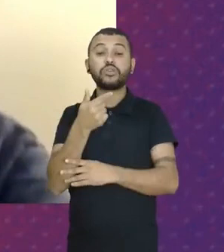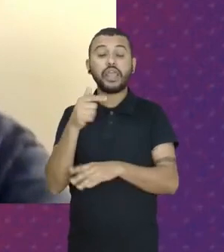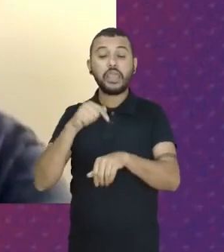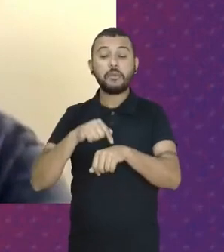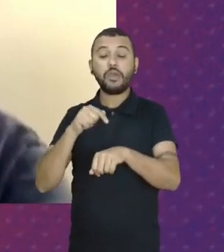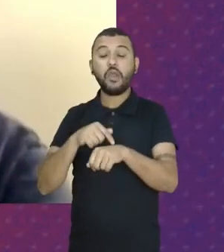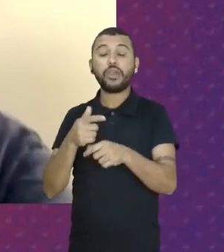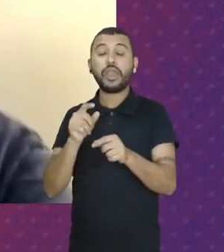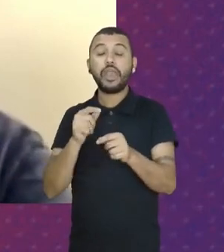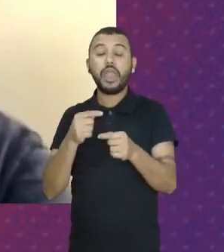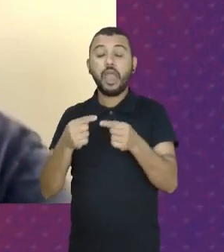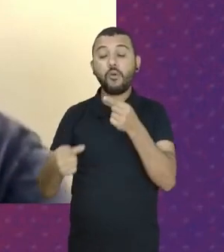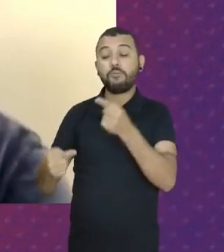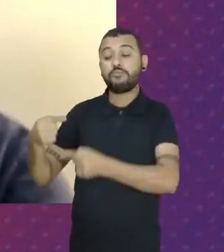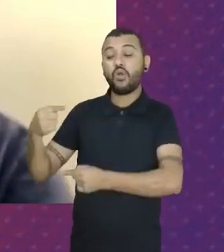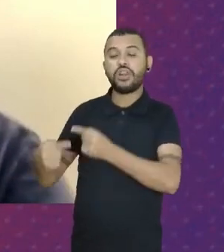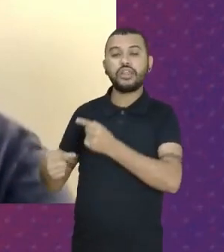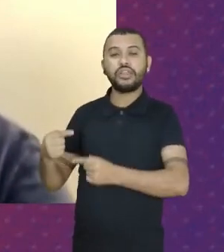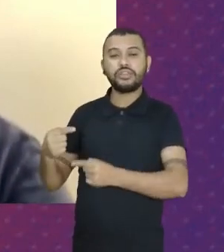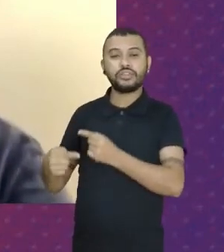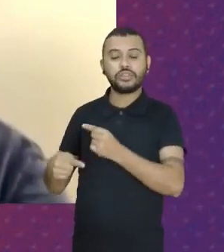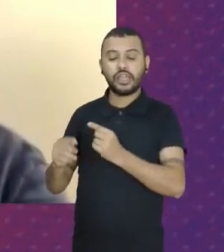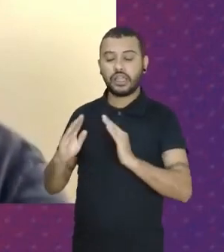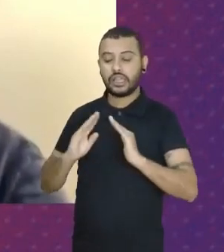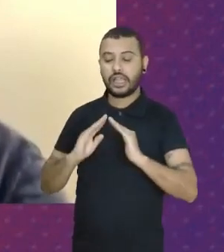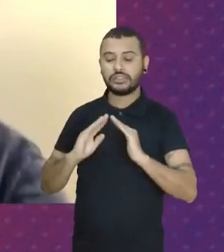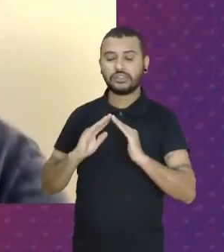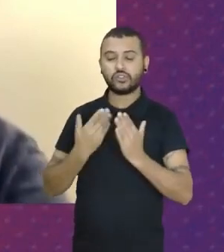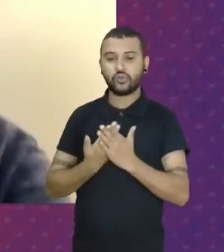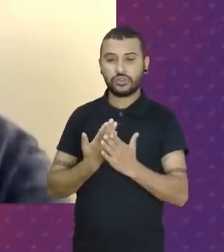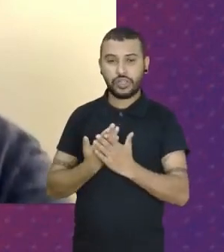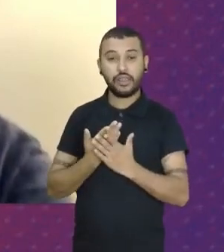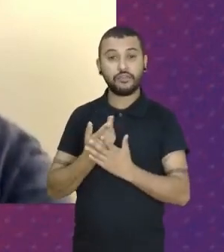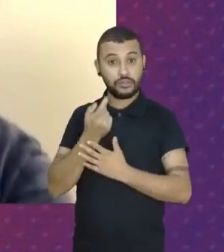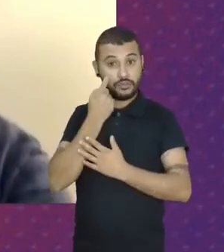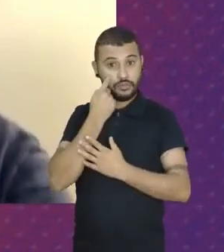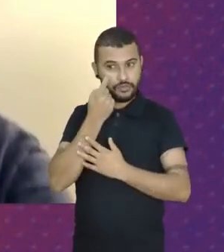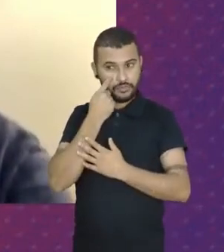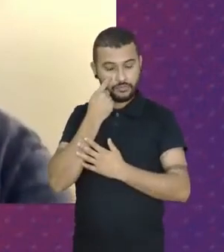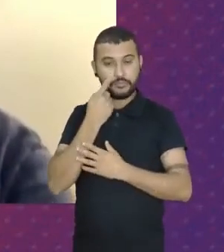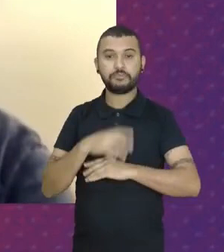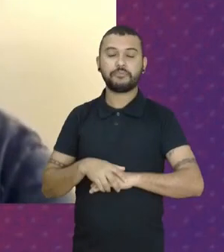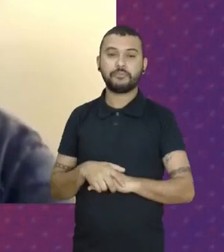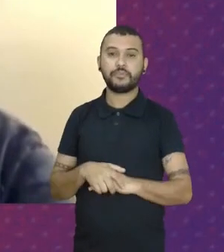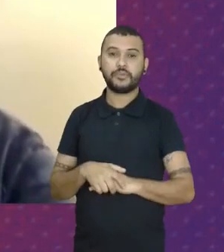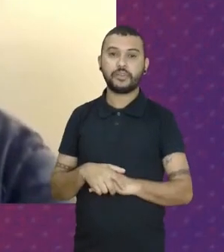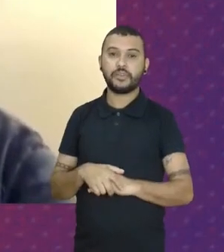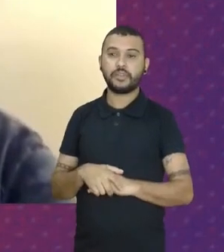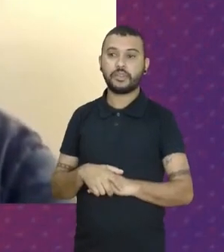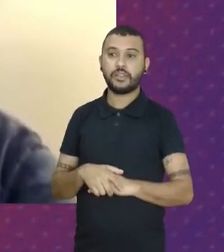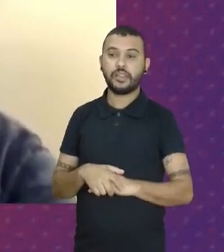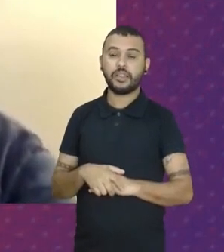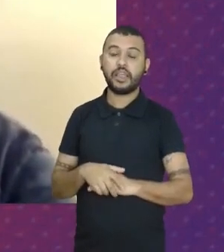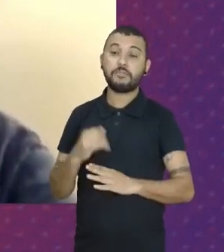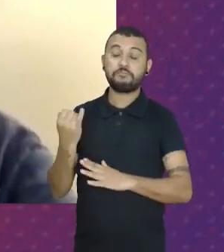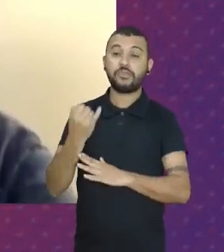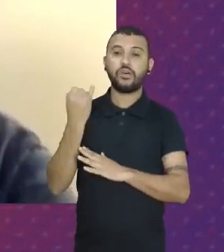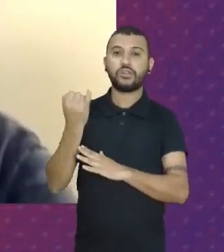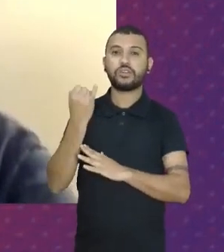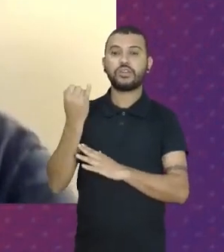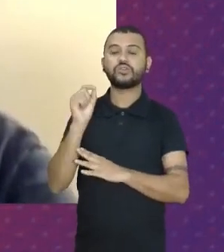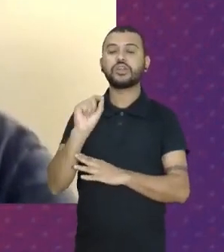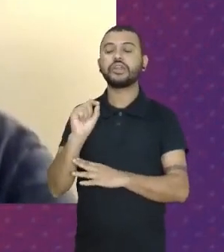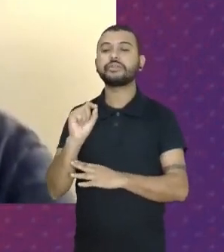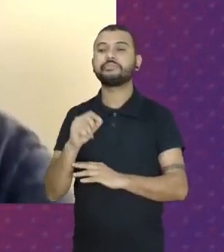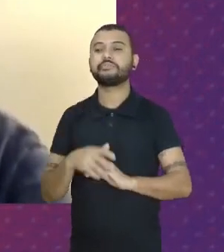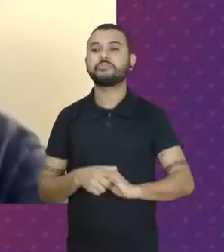dessa política, a gente, então, ter isso em mente, né? Entender o impacto que